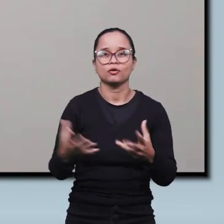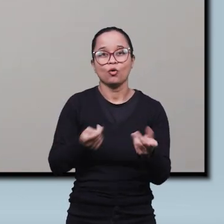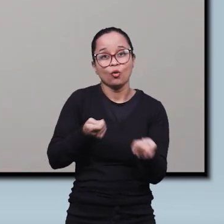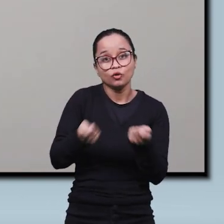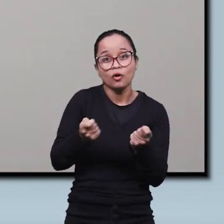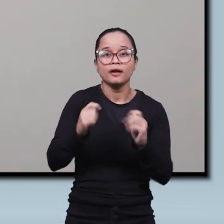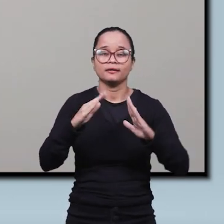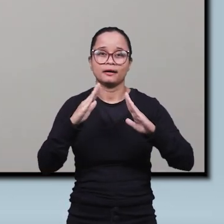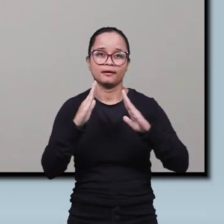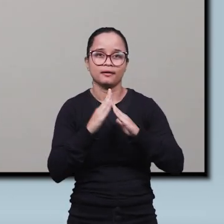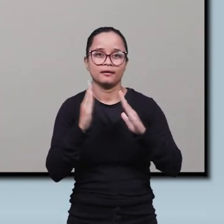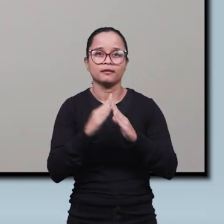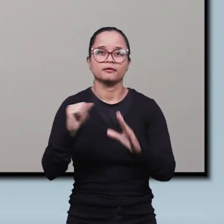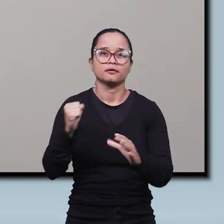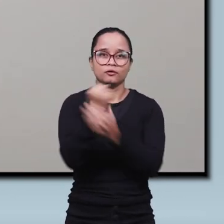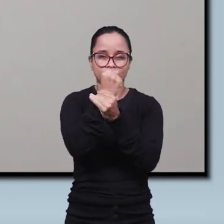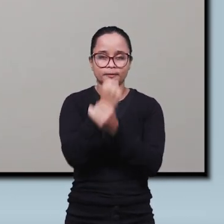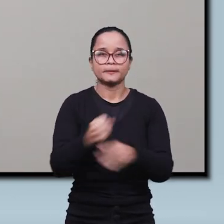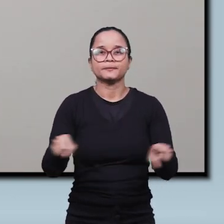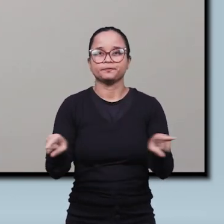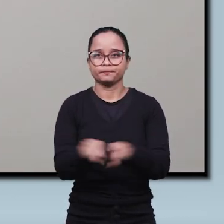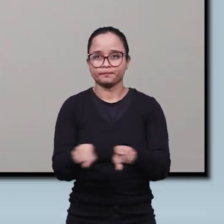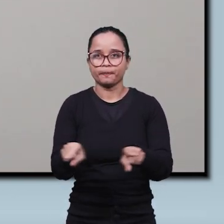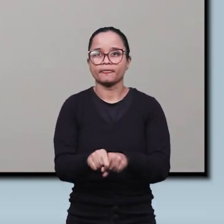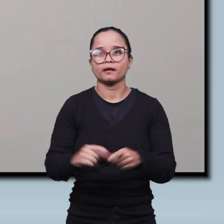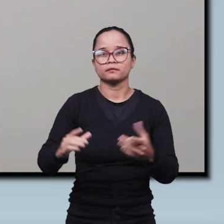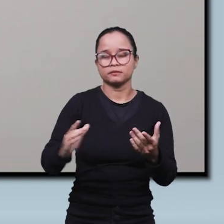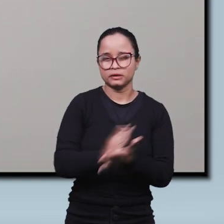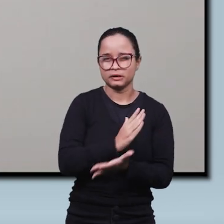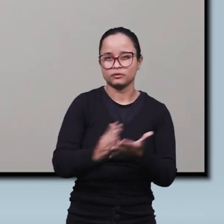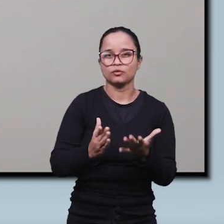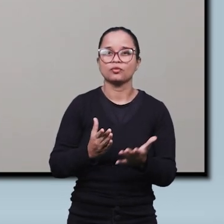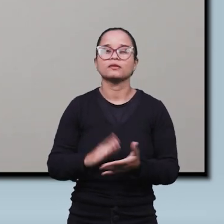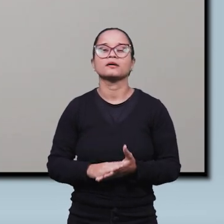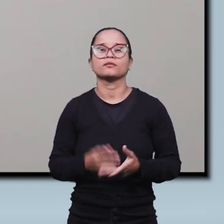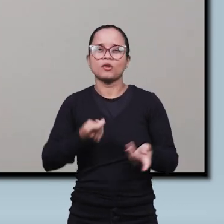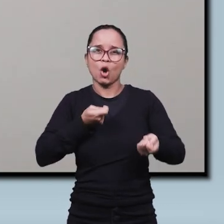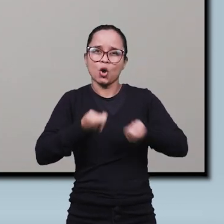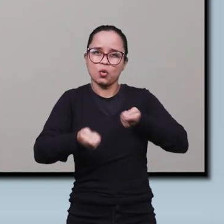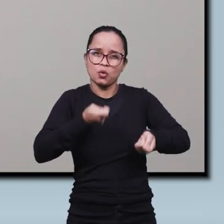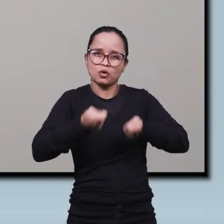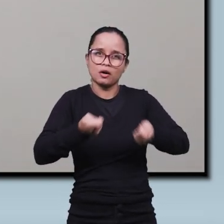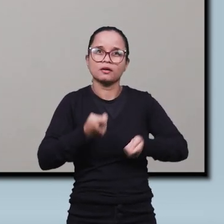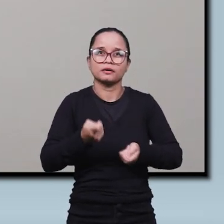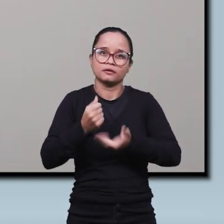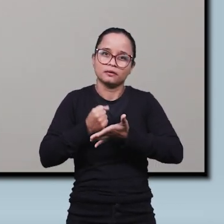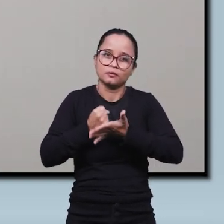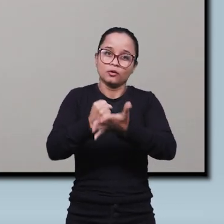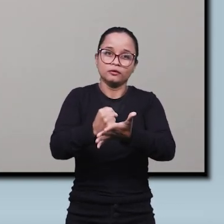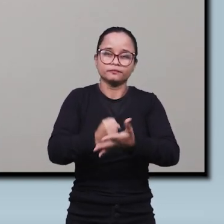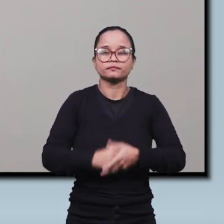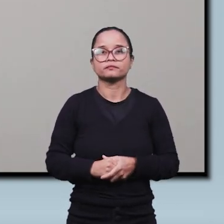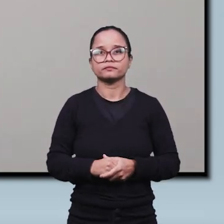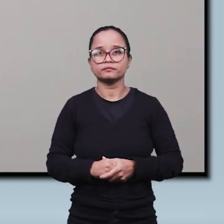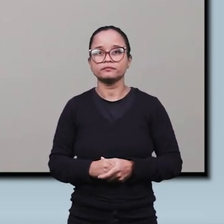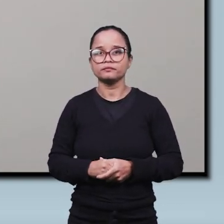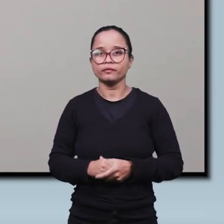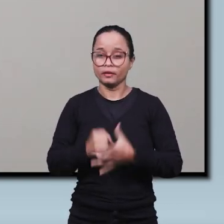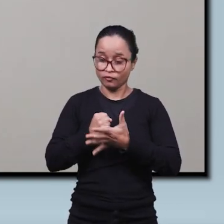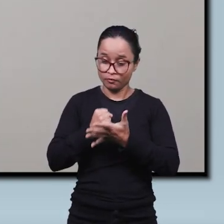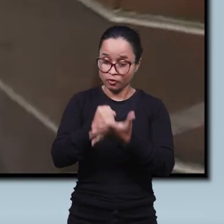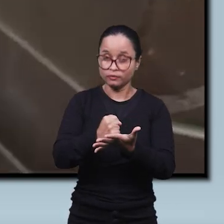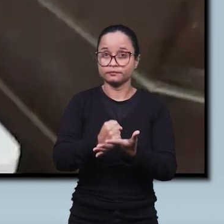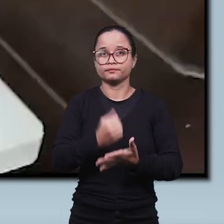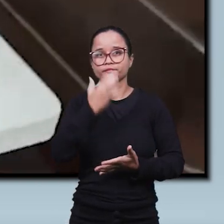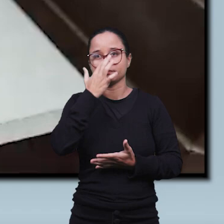de segurança também. Existem alguns controles de suporte, até mesmo de